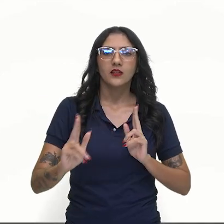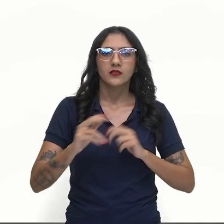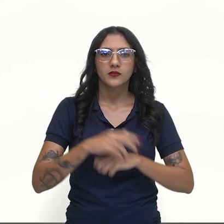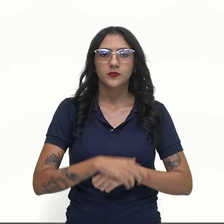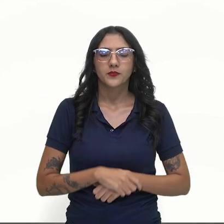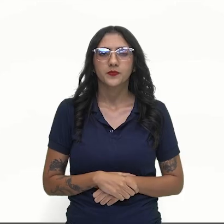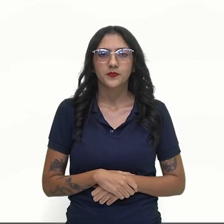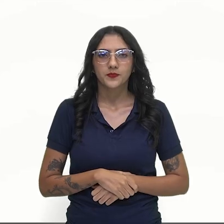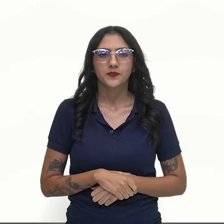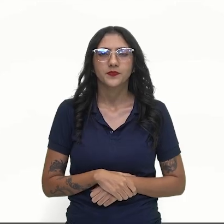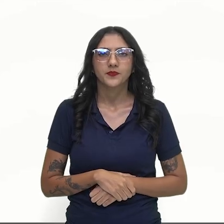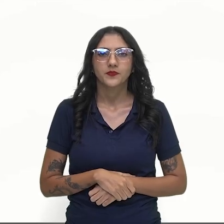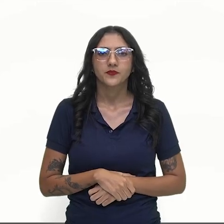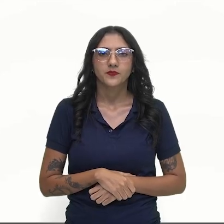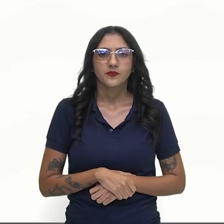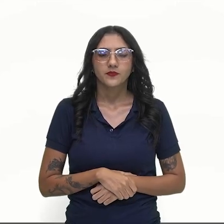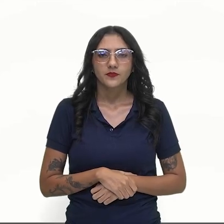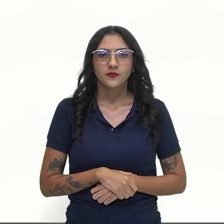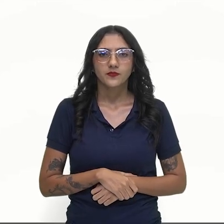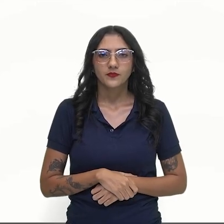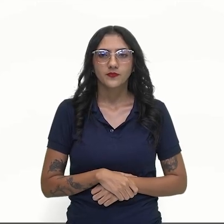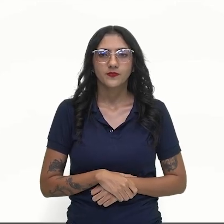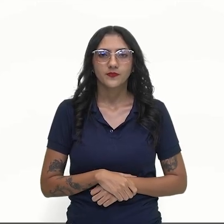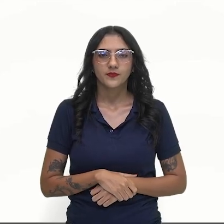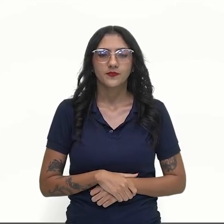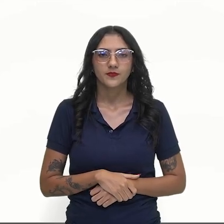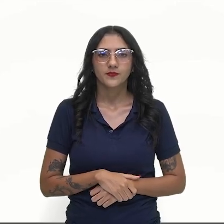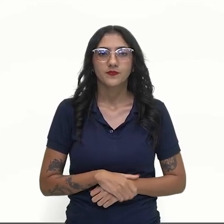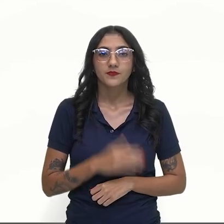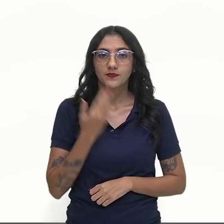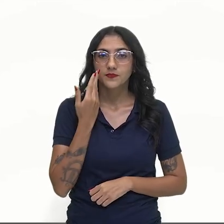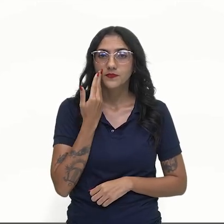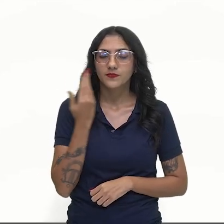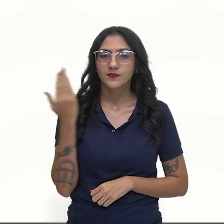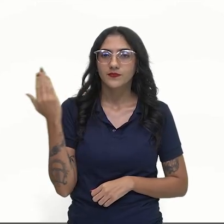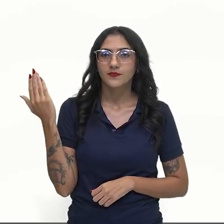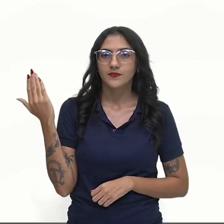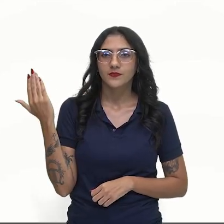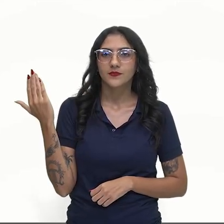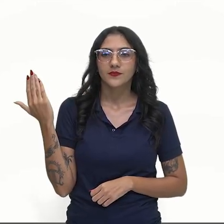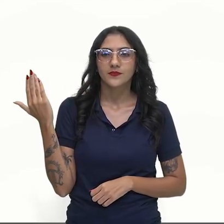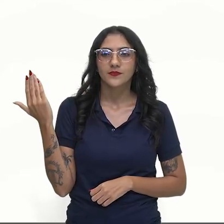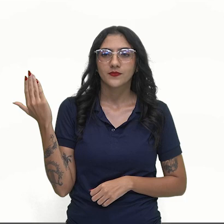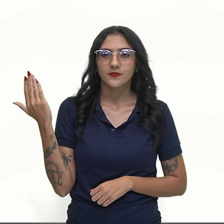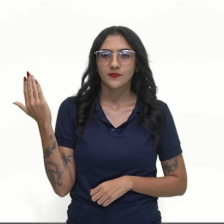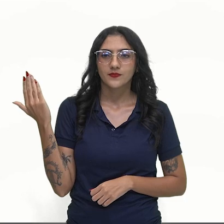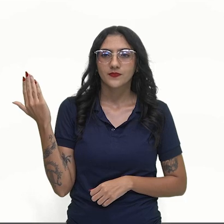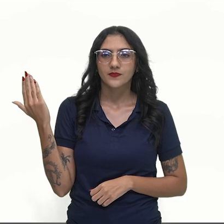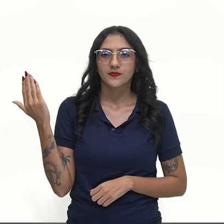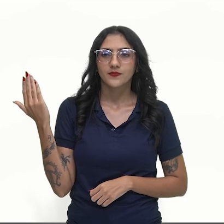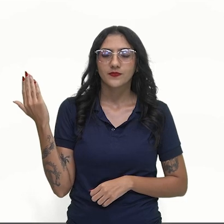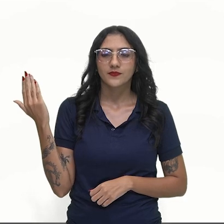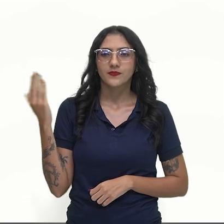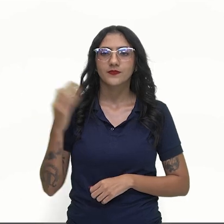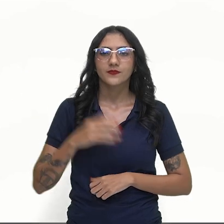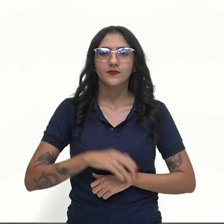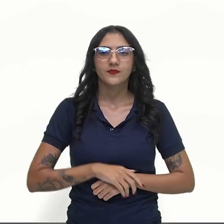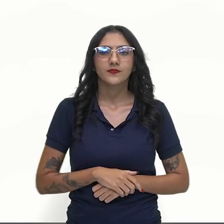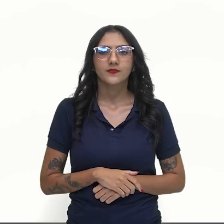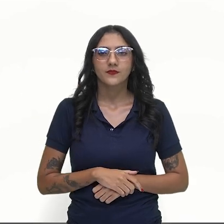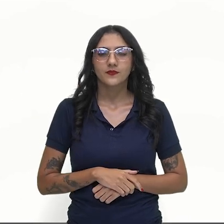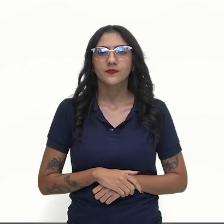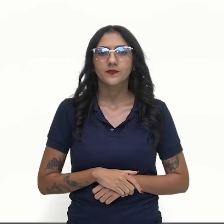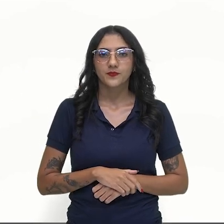Aí aqui trago para você o esquema, olha só. Temos aqui, neste caso, eu tenho